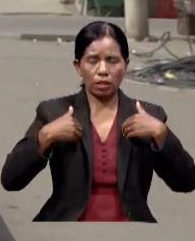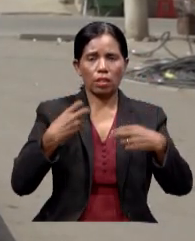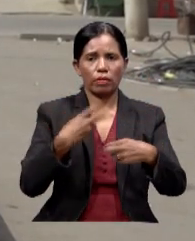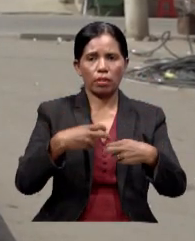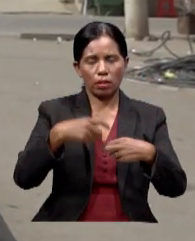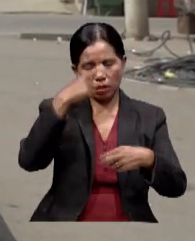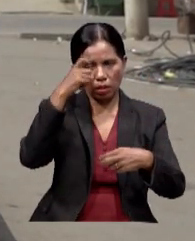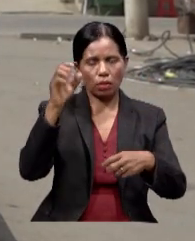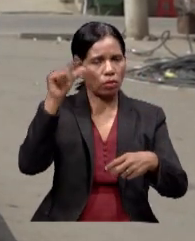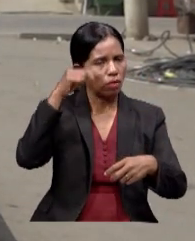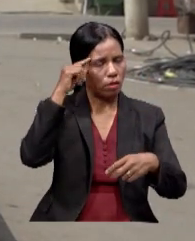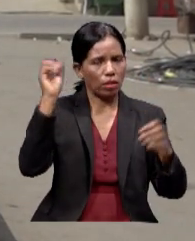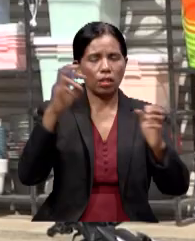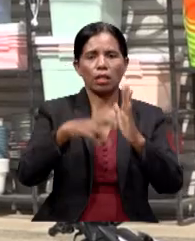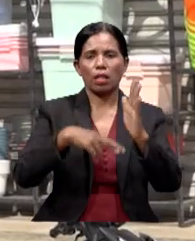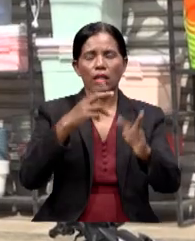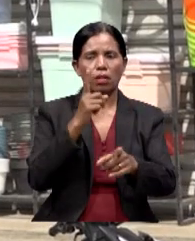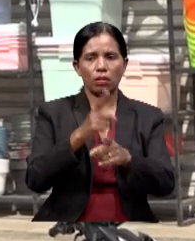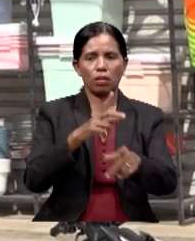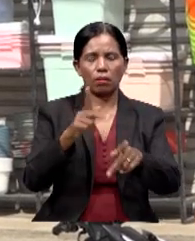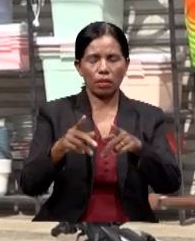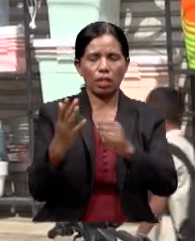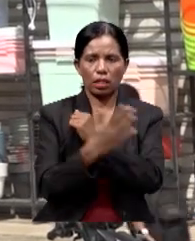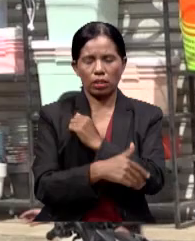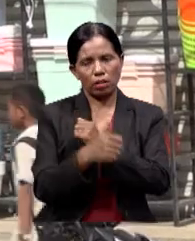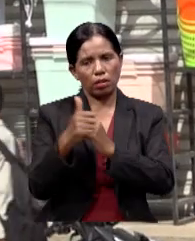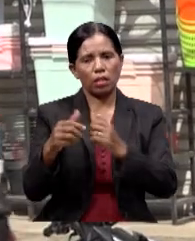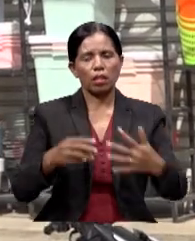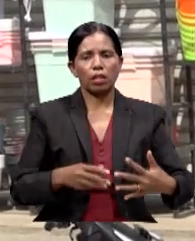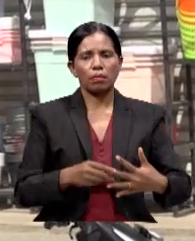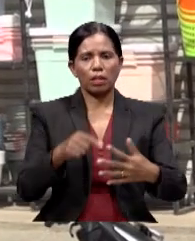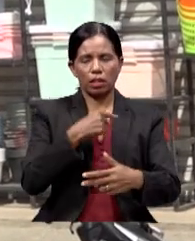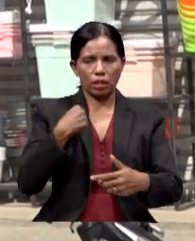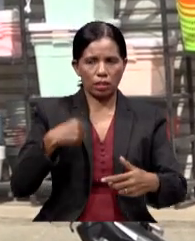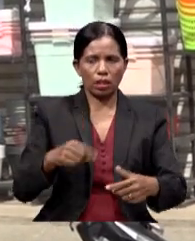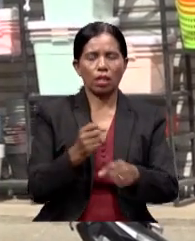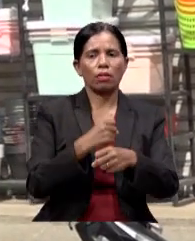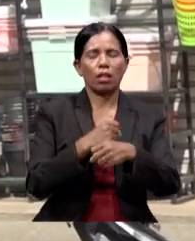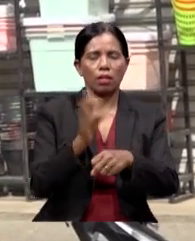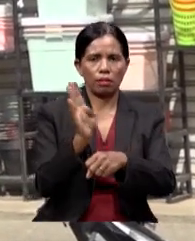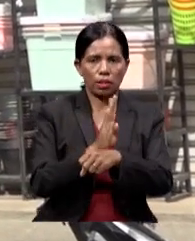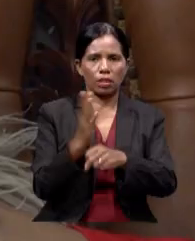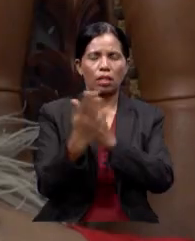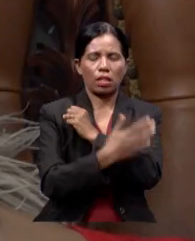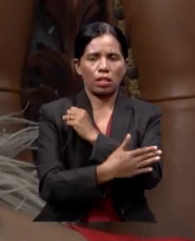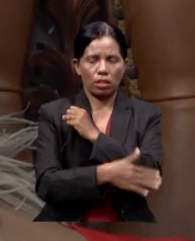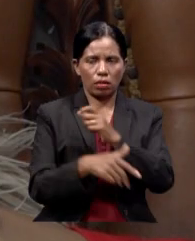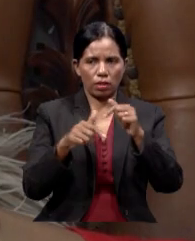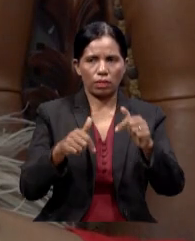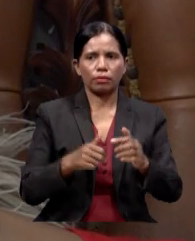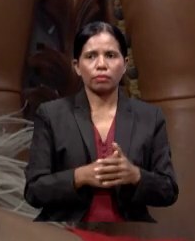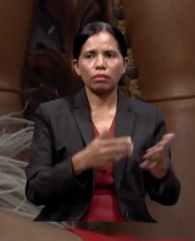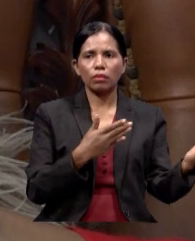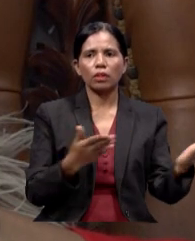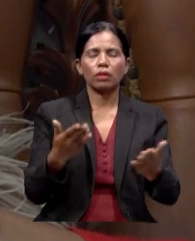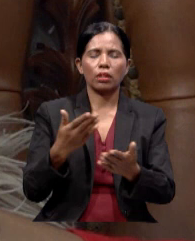Tamba governo la iha regra rigoroso ba ema estrangeiro. Liu-liu ba chinês atu halo negócio iha railaran. Lourdes Assad mais